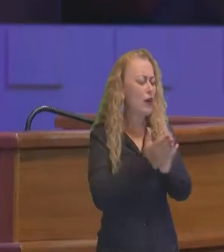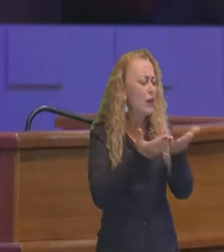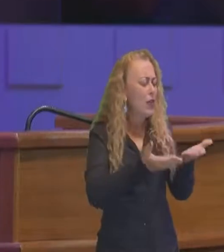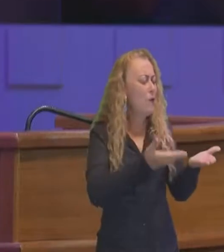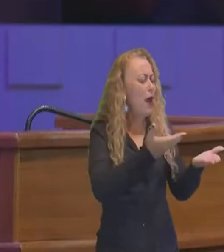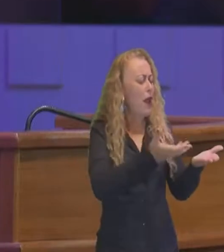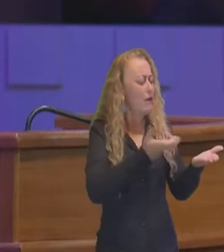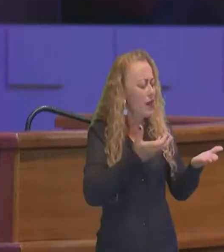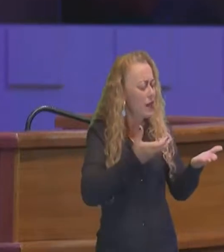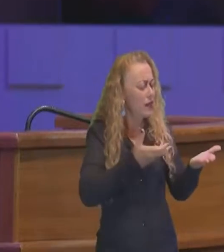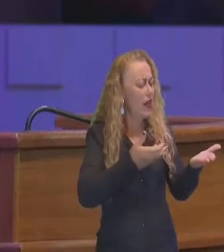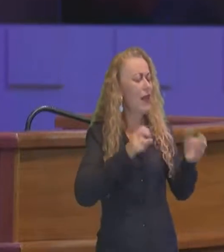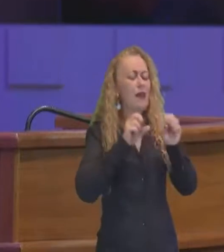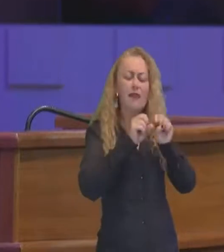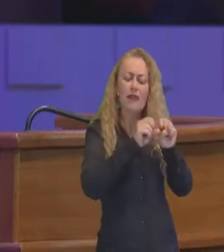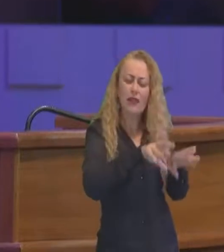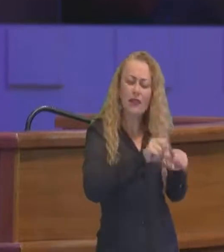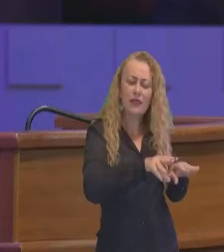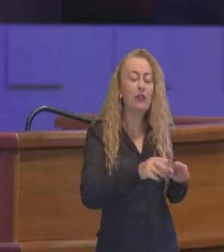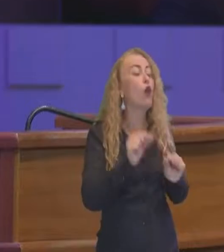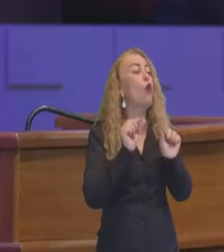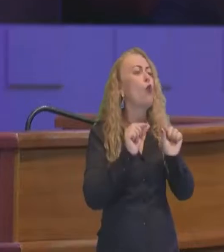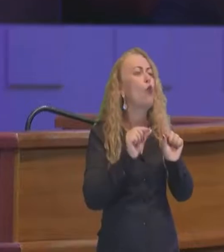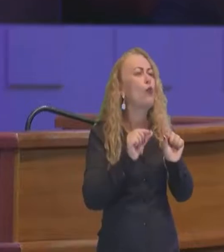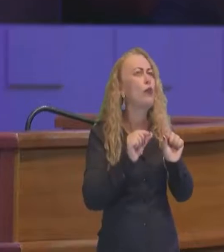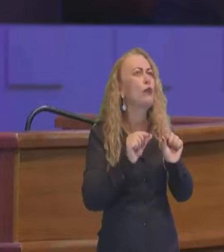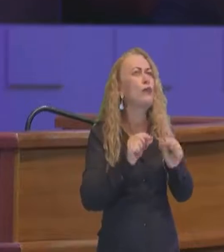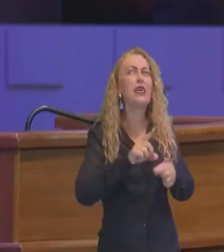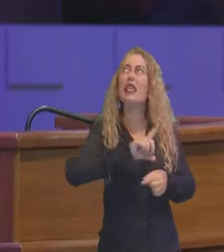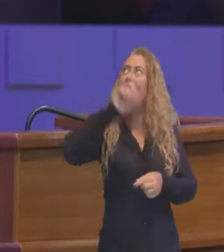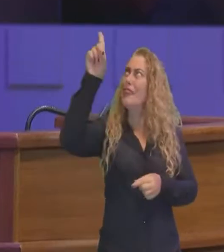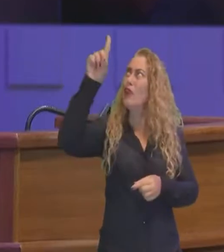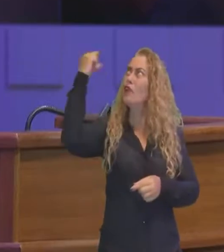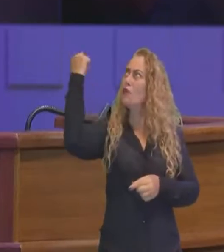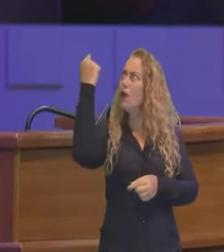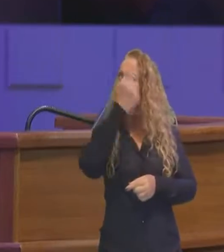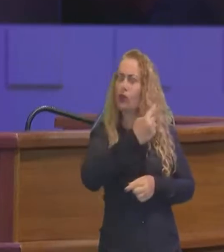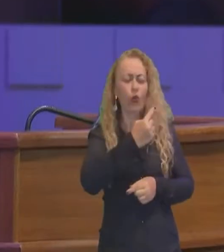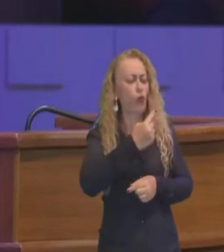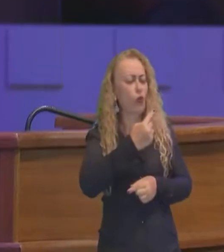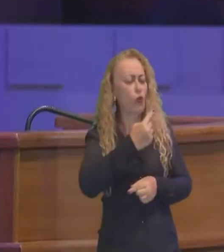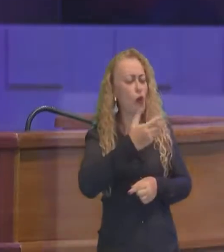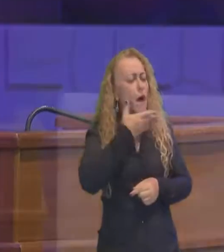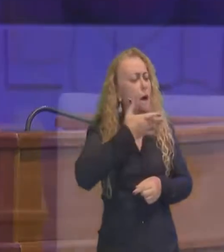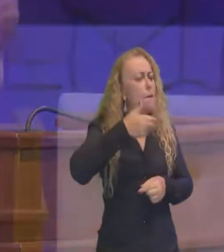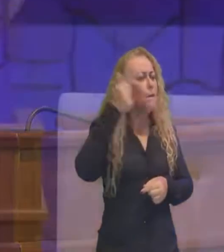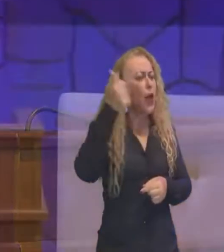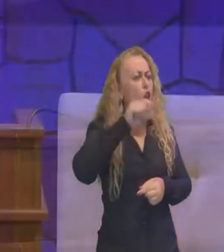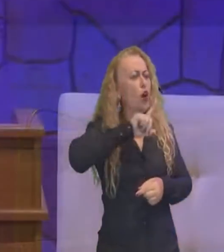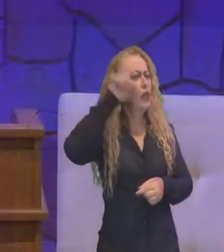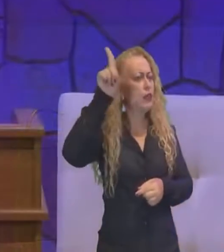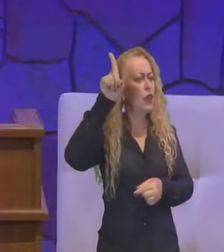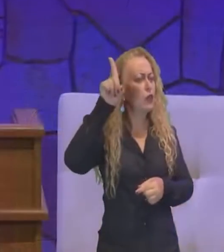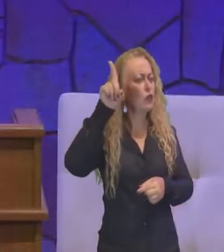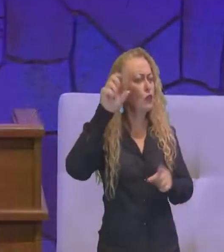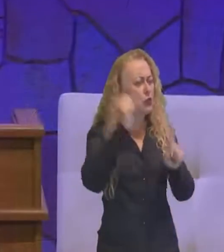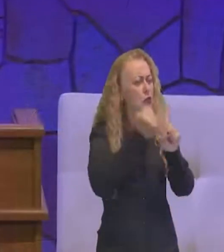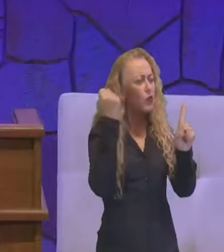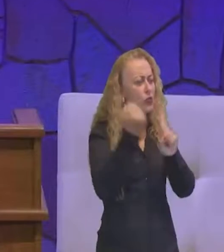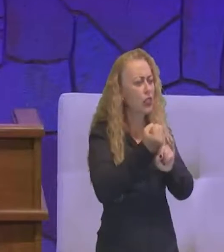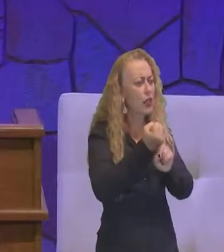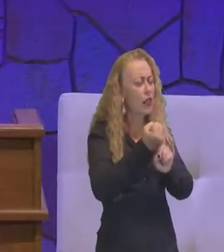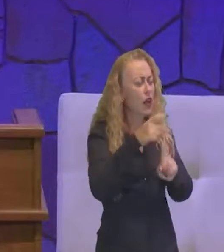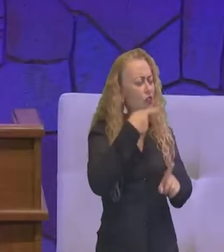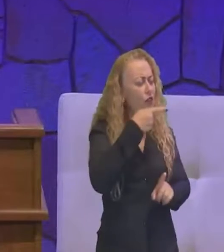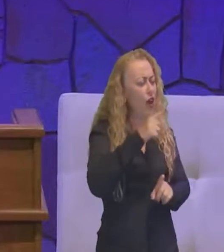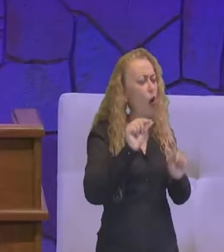Deus nos ensina. Se o casamento foi instituído por Deus, ninguém melhor do que Ele, através de Jesus